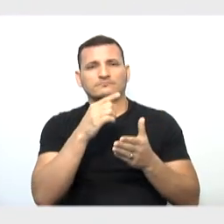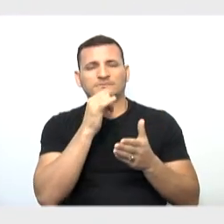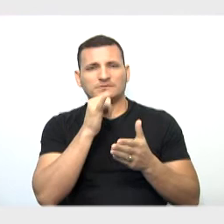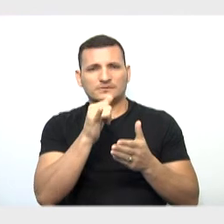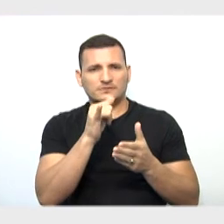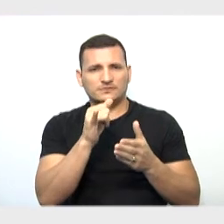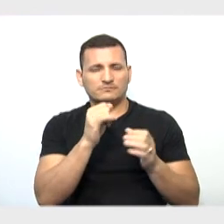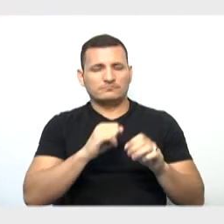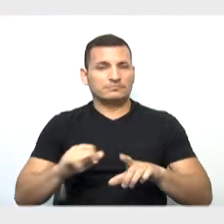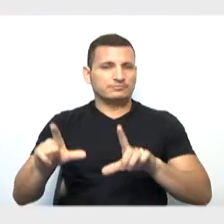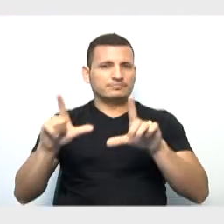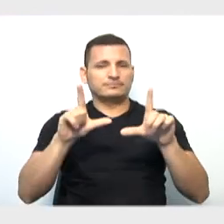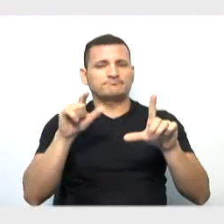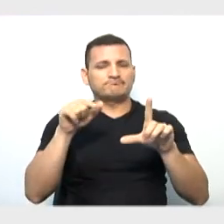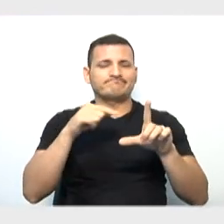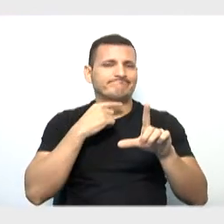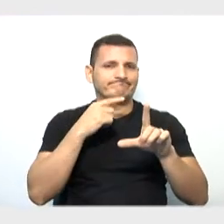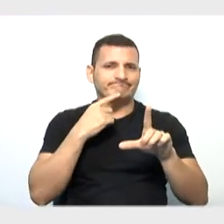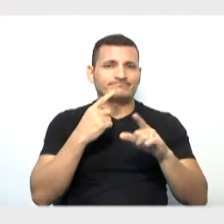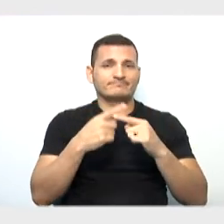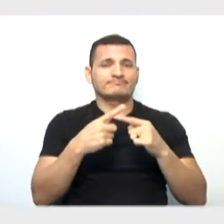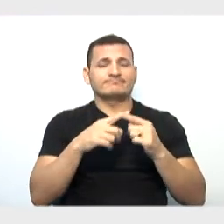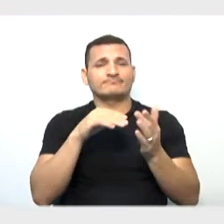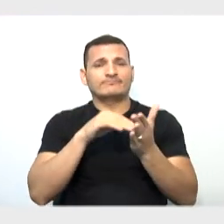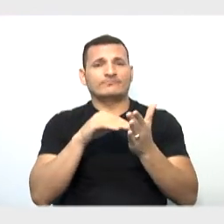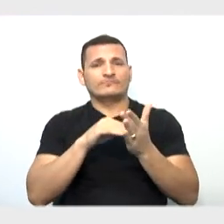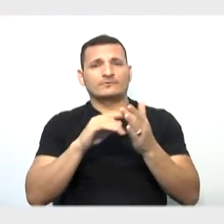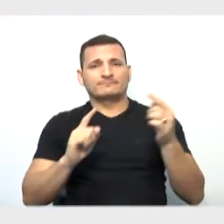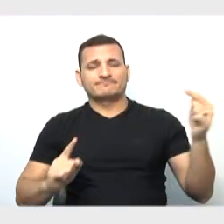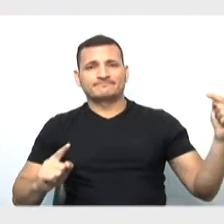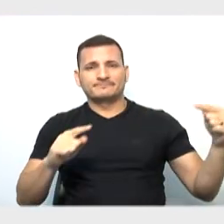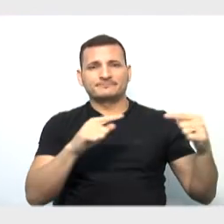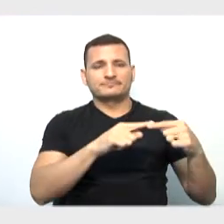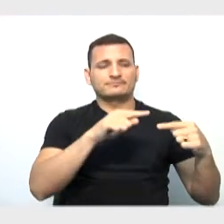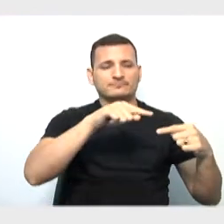vai funcionar, porque eu não linkei